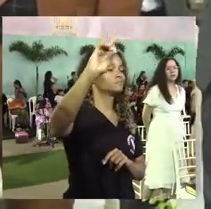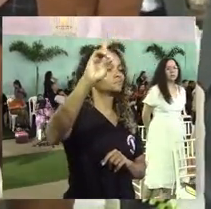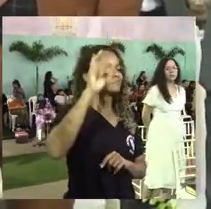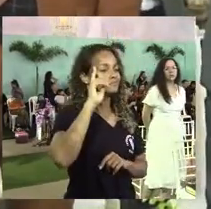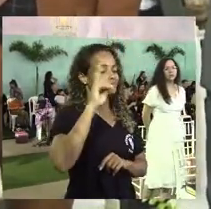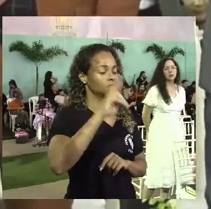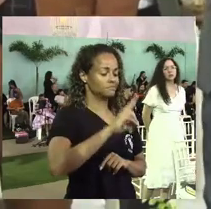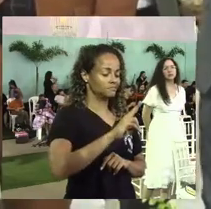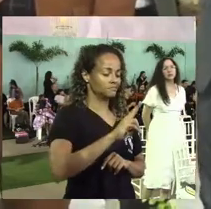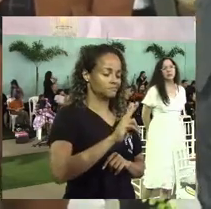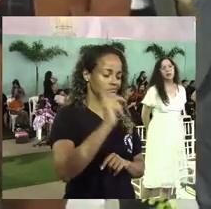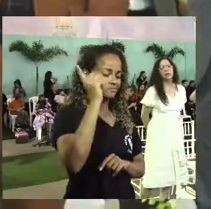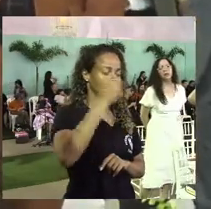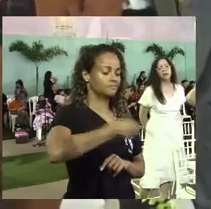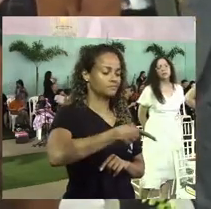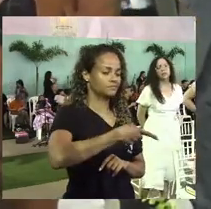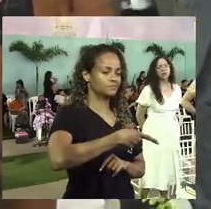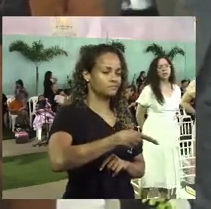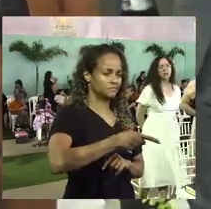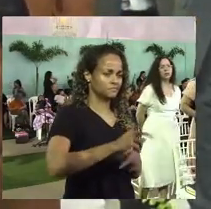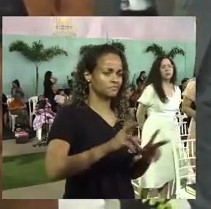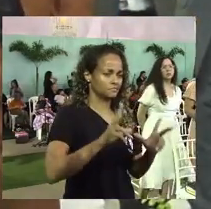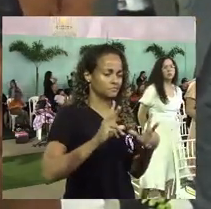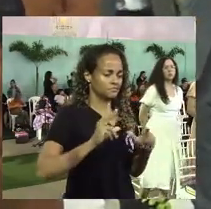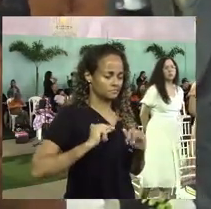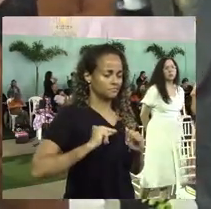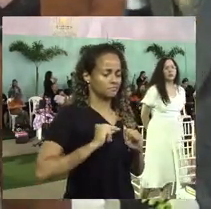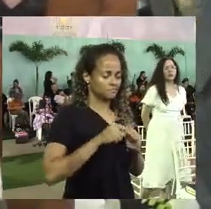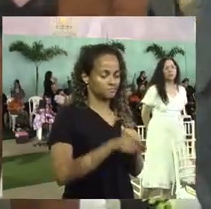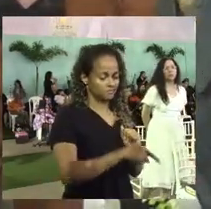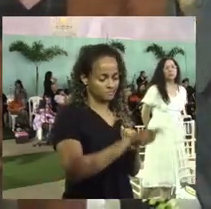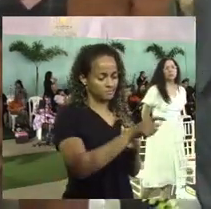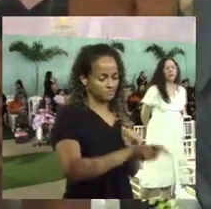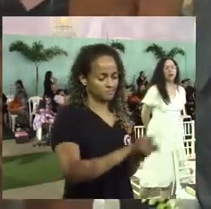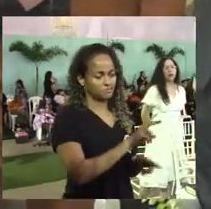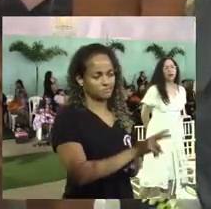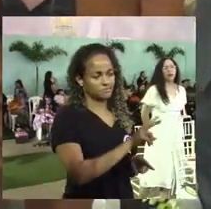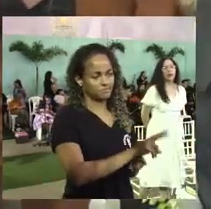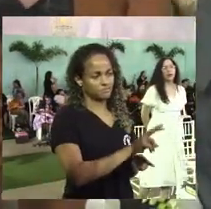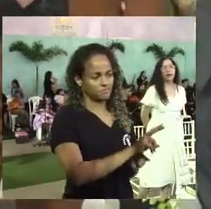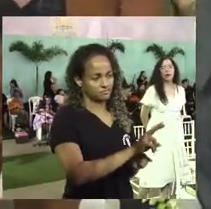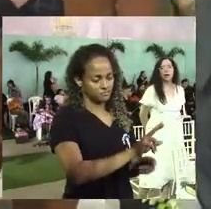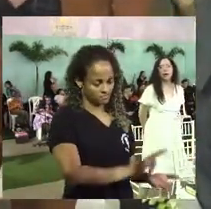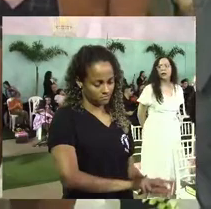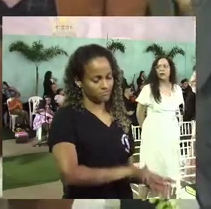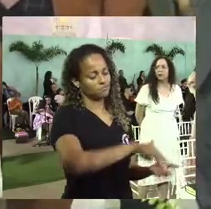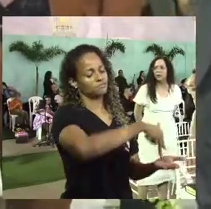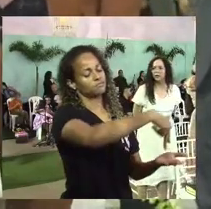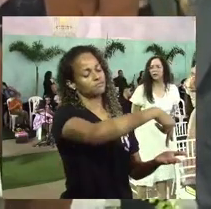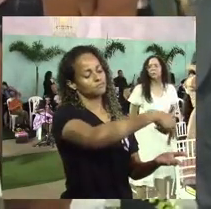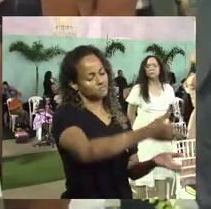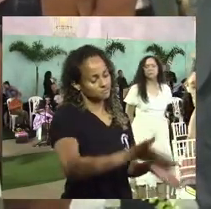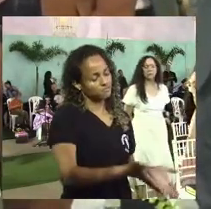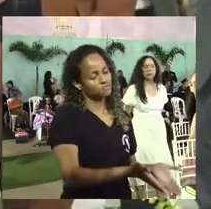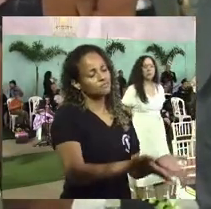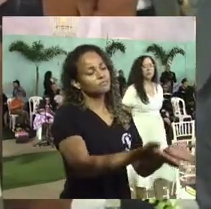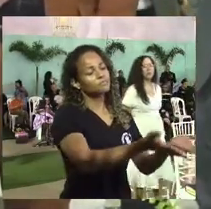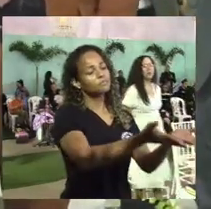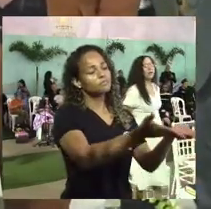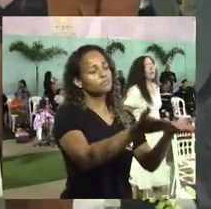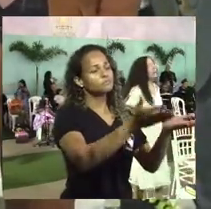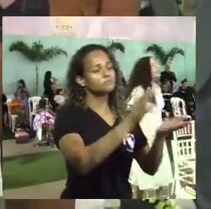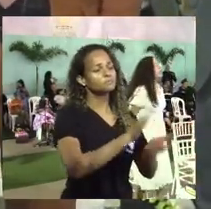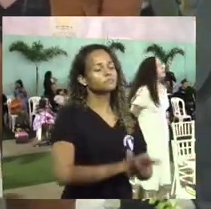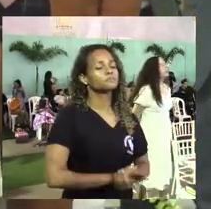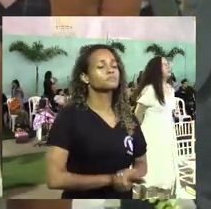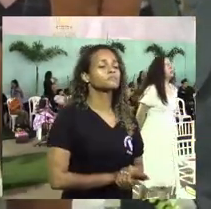te louva assim esse aí vou levantar vai soltando